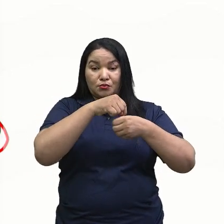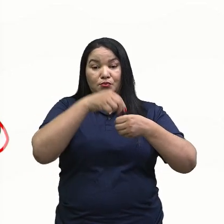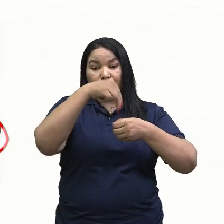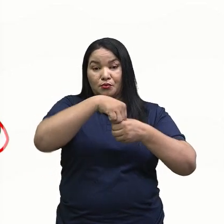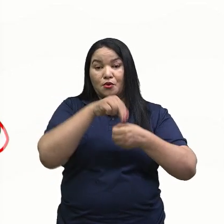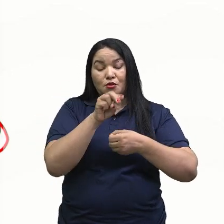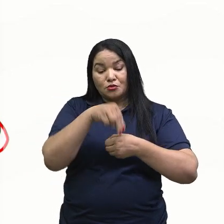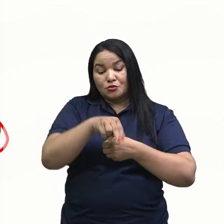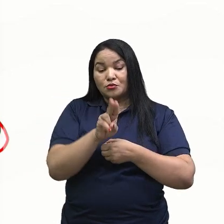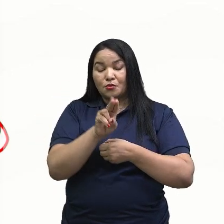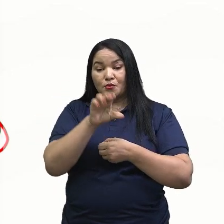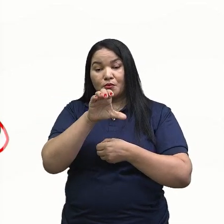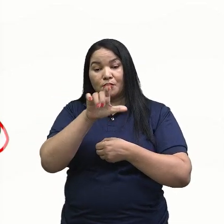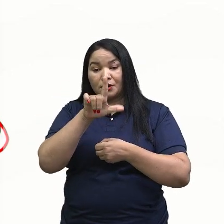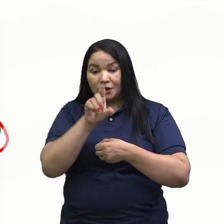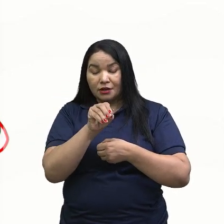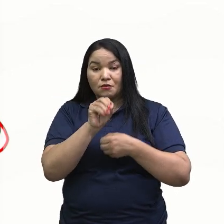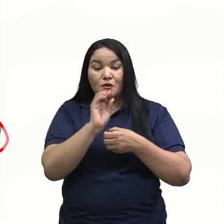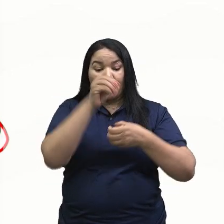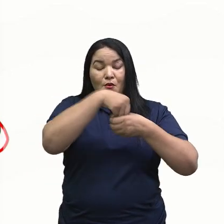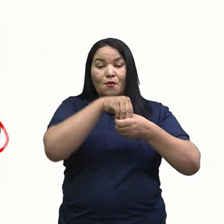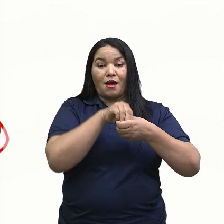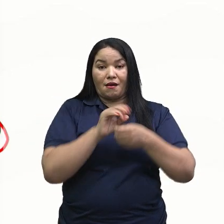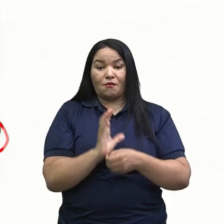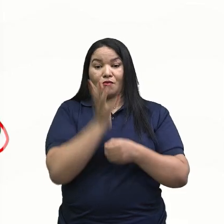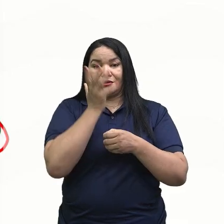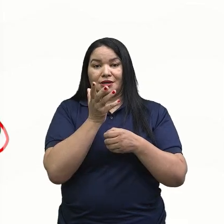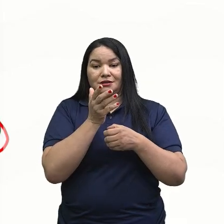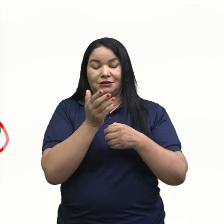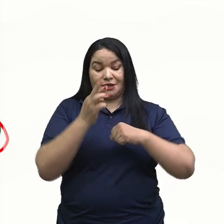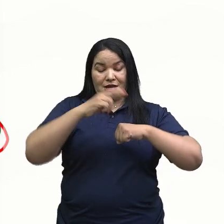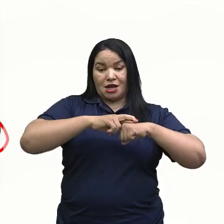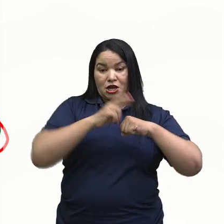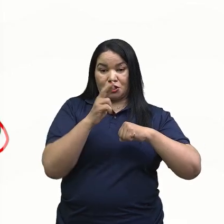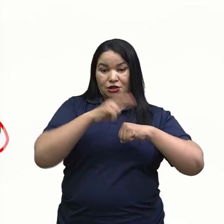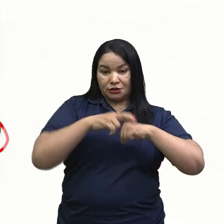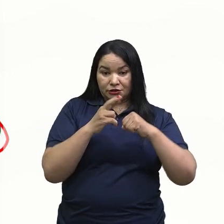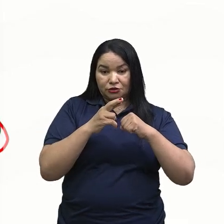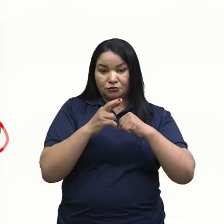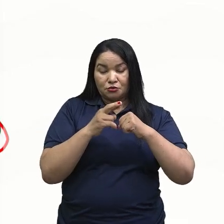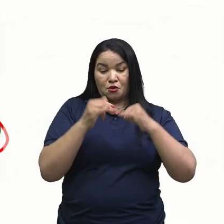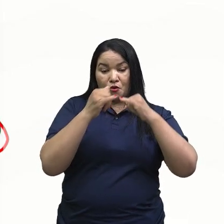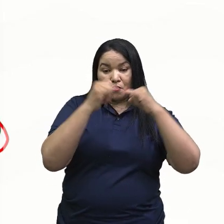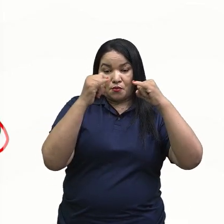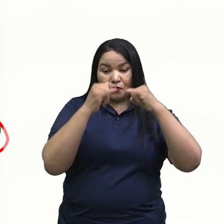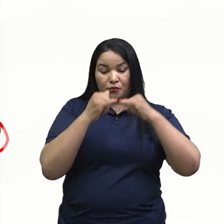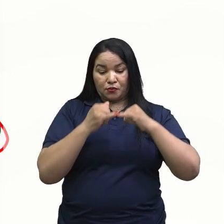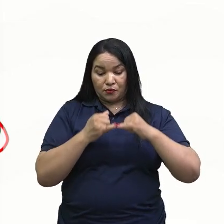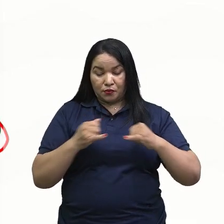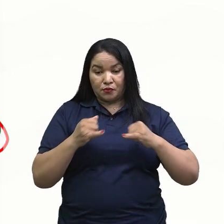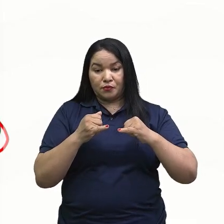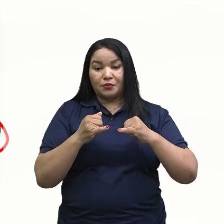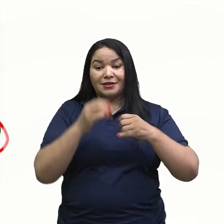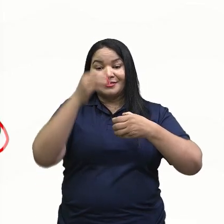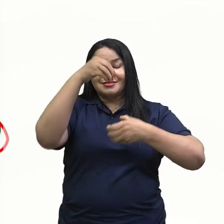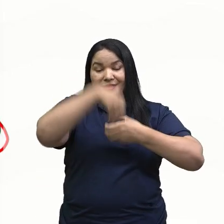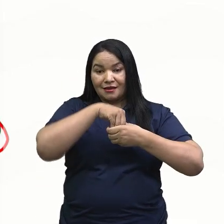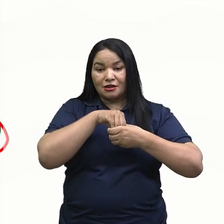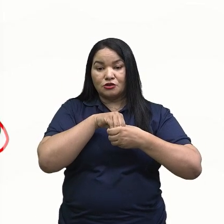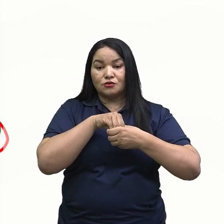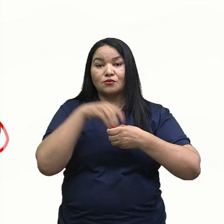né, radioativas aqui, através dessas haftes de controle. Então, dentro dessas haftes eu